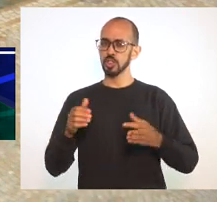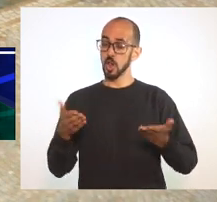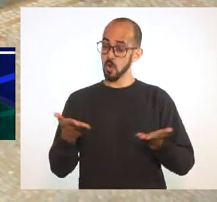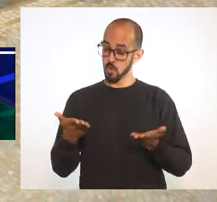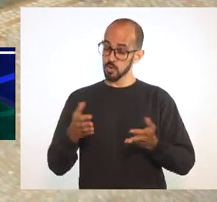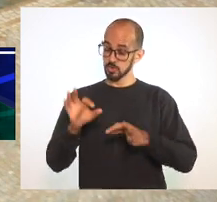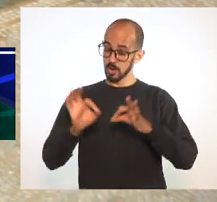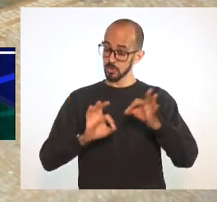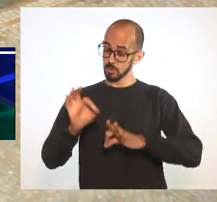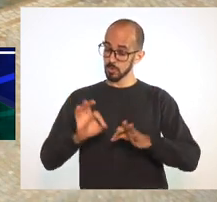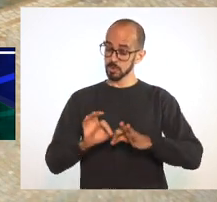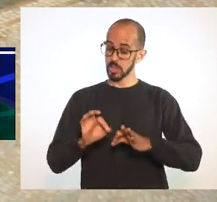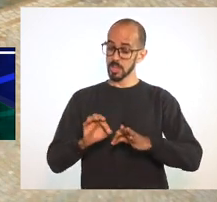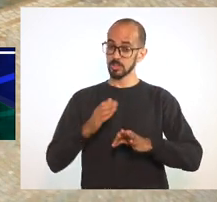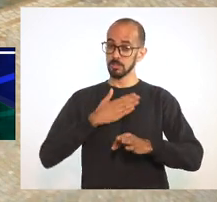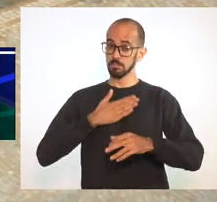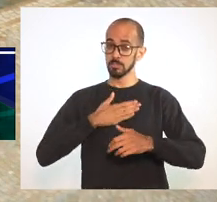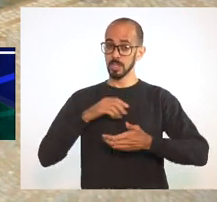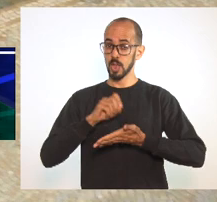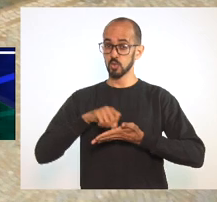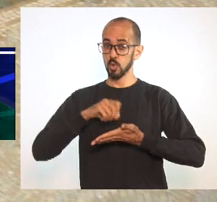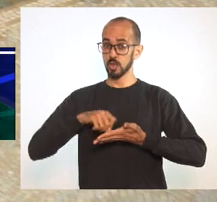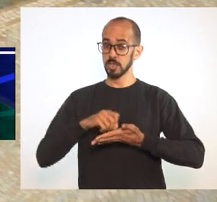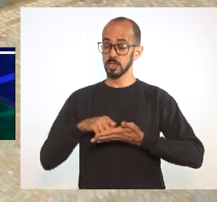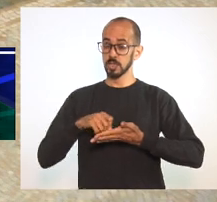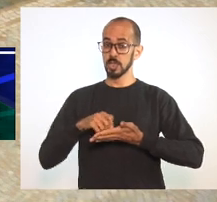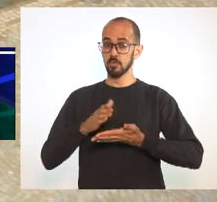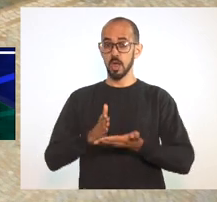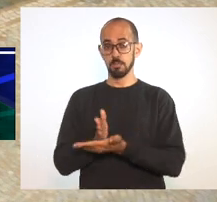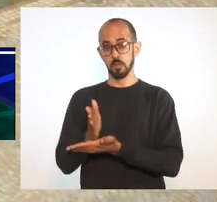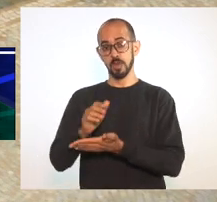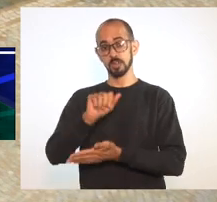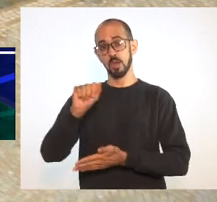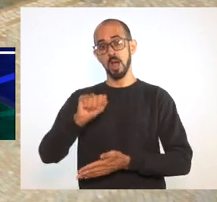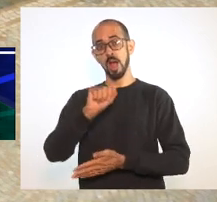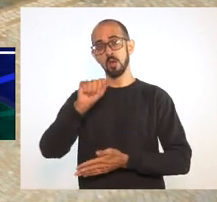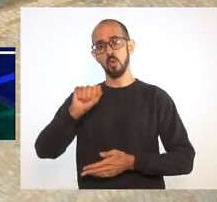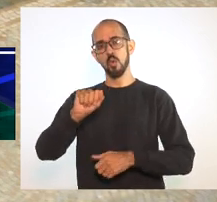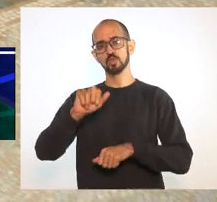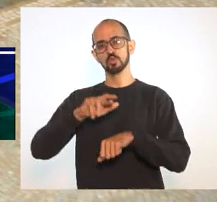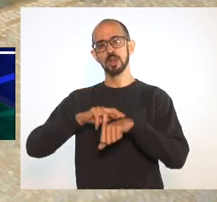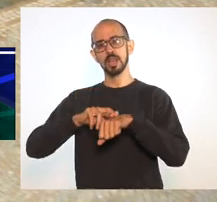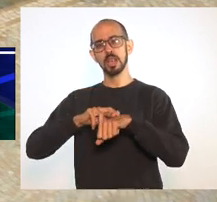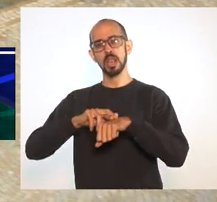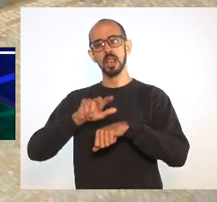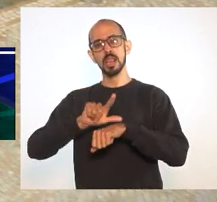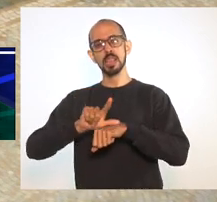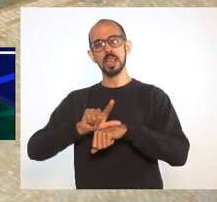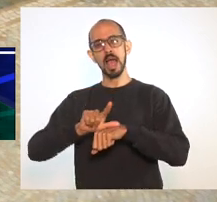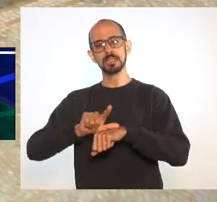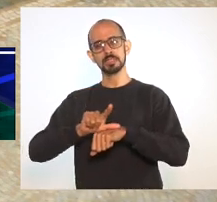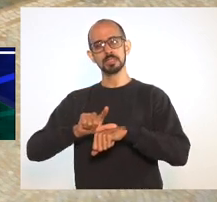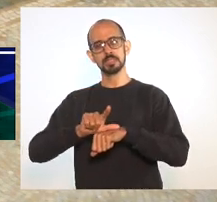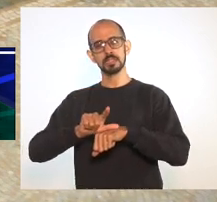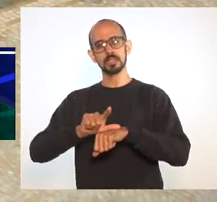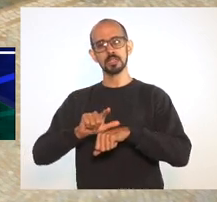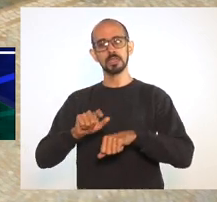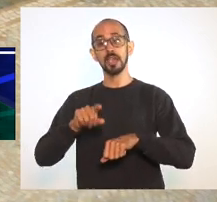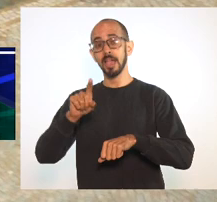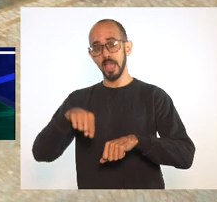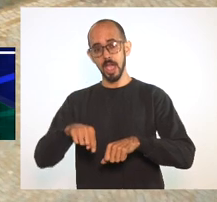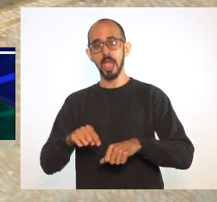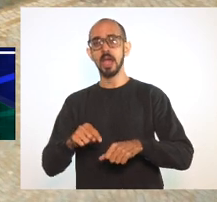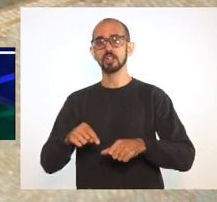foi aprovado, graças a Deus, que é o Agosto Lilás, onde vamos estar trabalhando na prevenção,